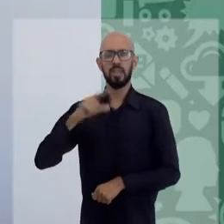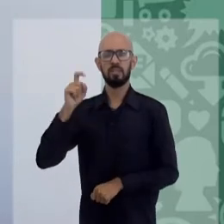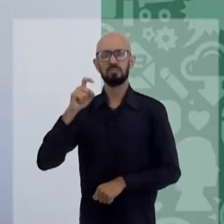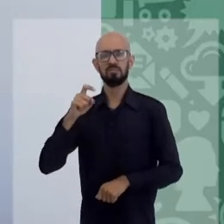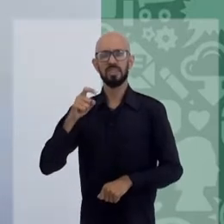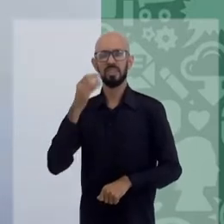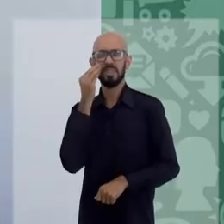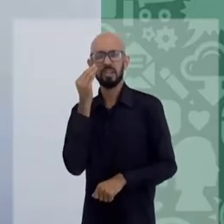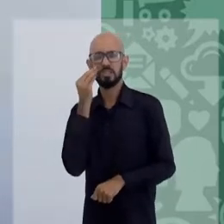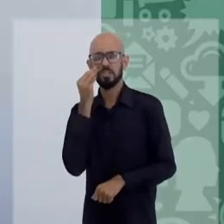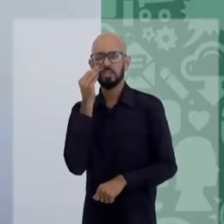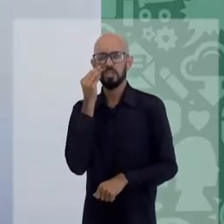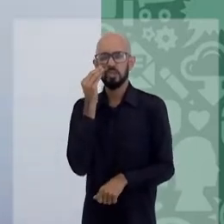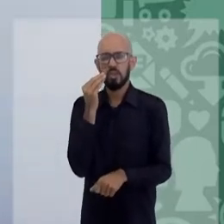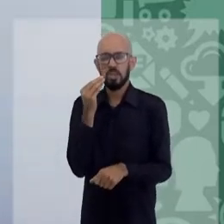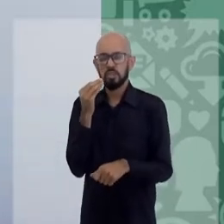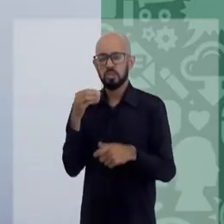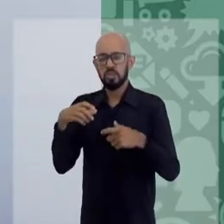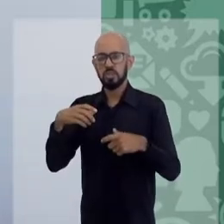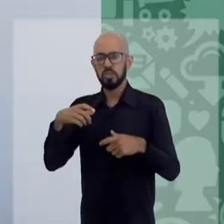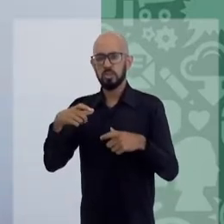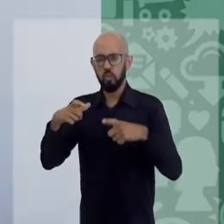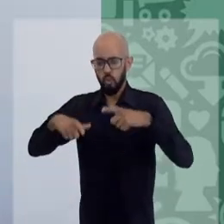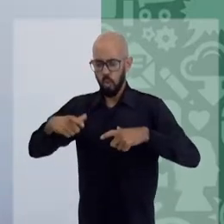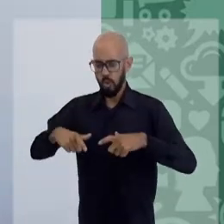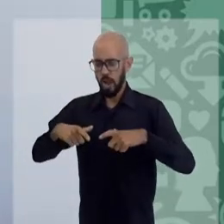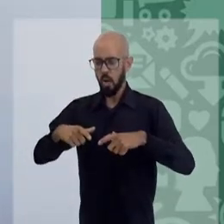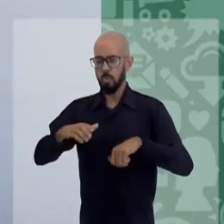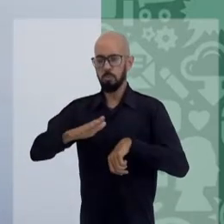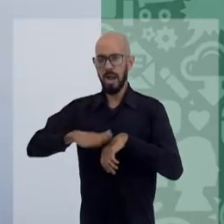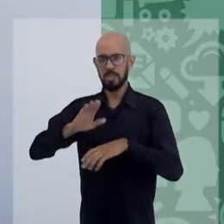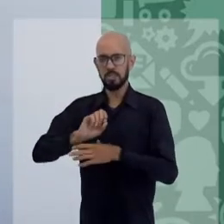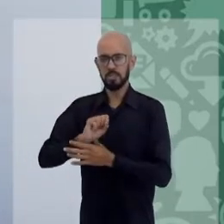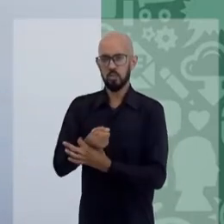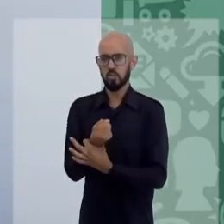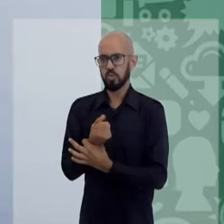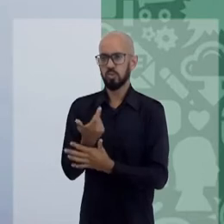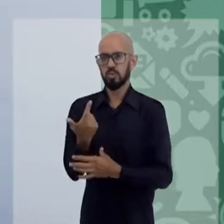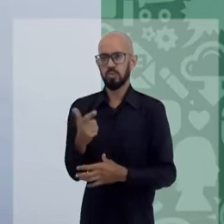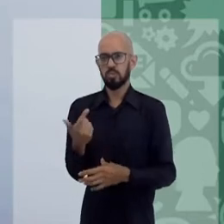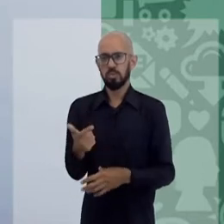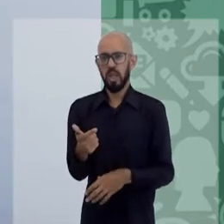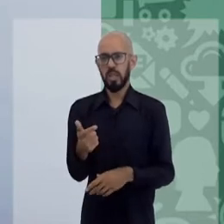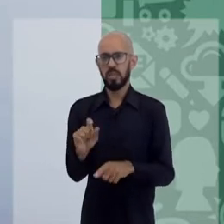uma tendência a procurar ambientes, vamos dizer assim, mais seguros, né? Que